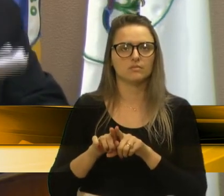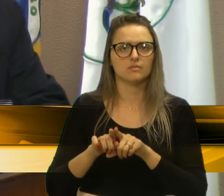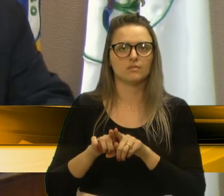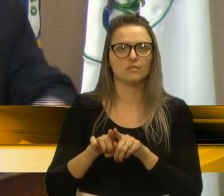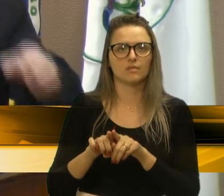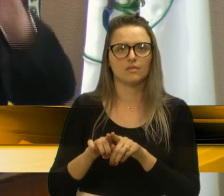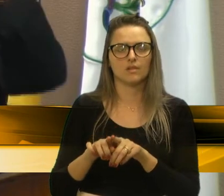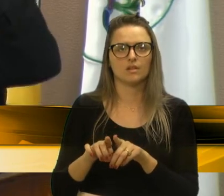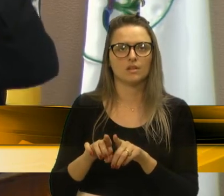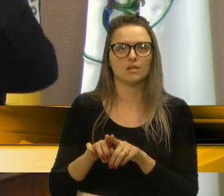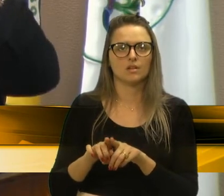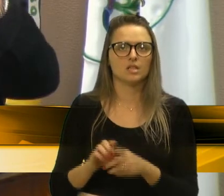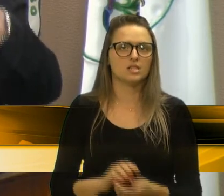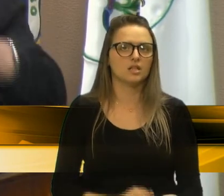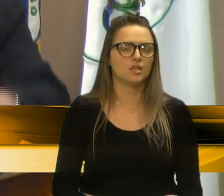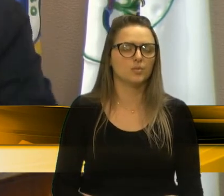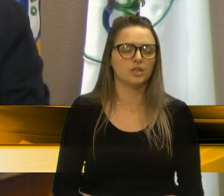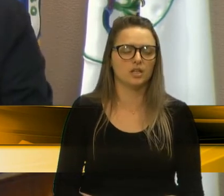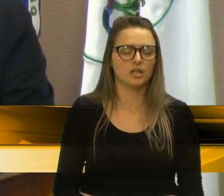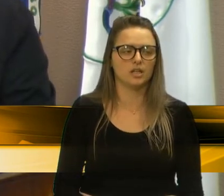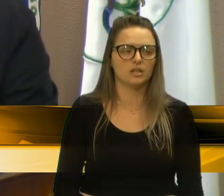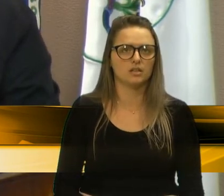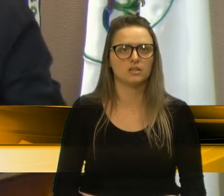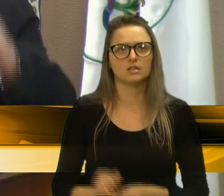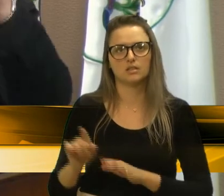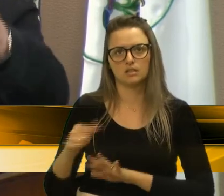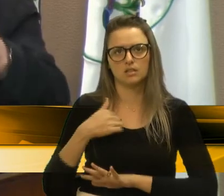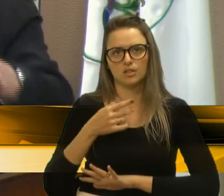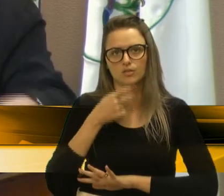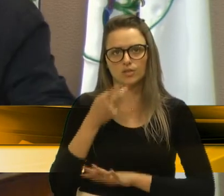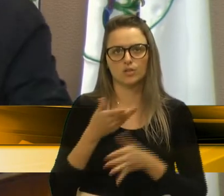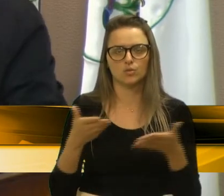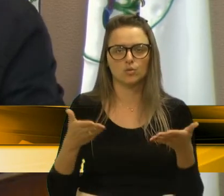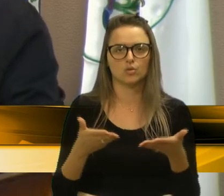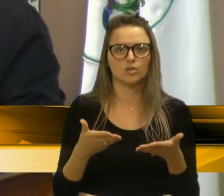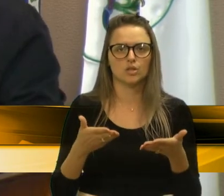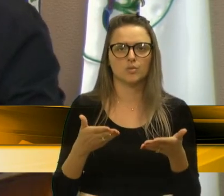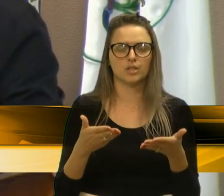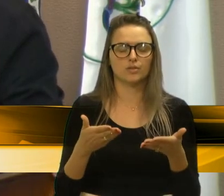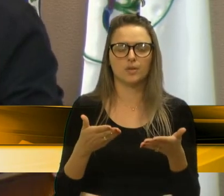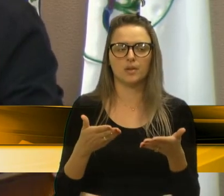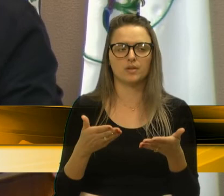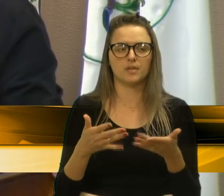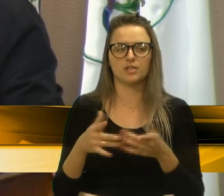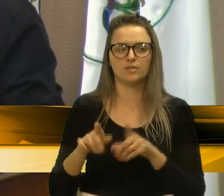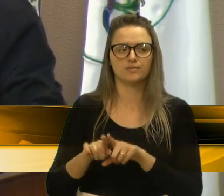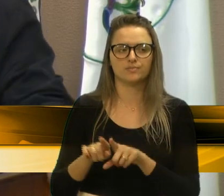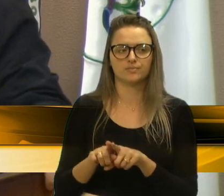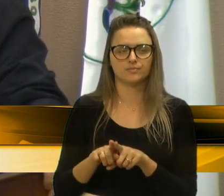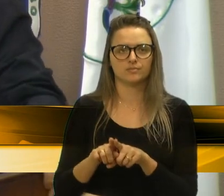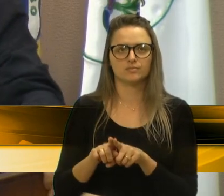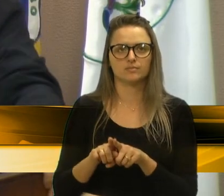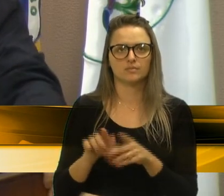absurdos. Obrigado, Eu vereador. estou dizendo que hoje mesmo o prefeito deveria demitir a